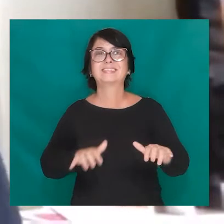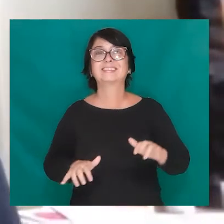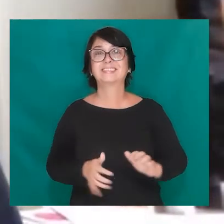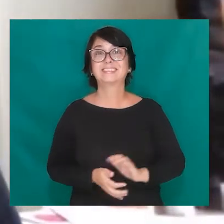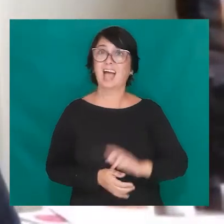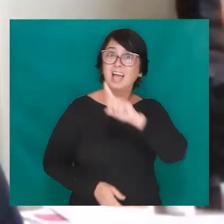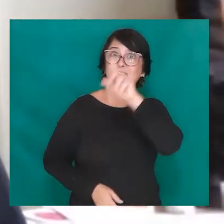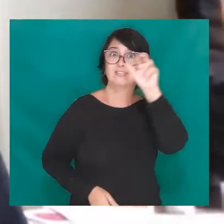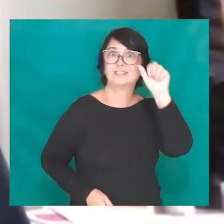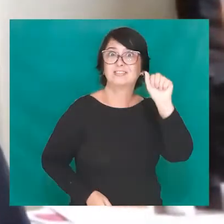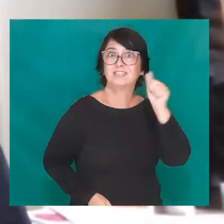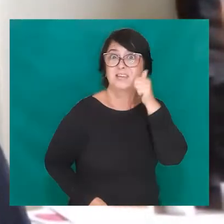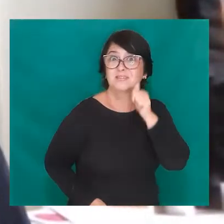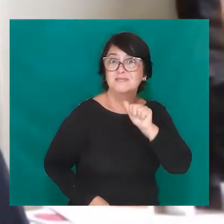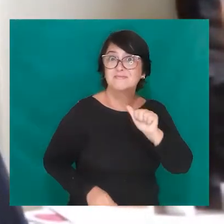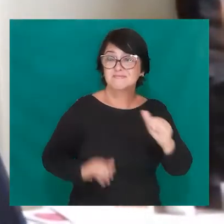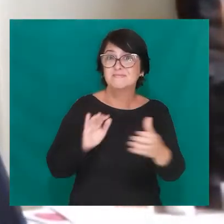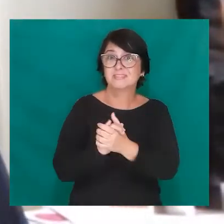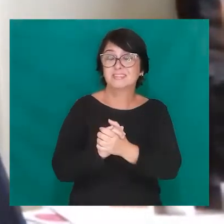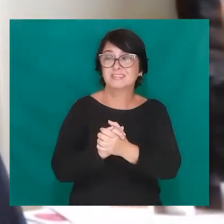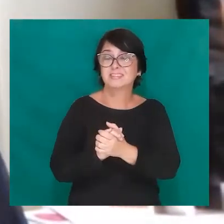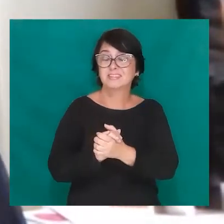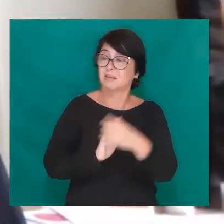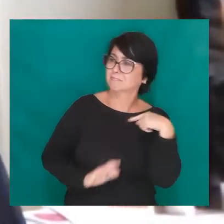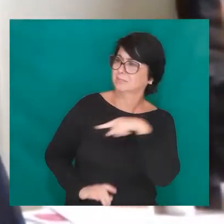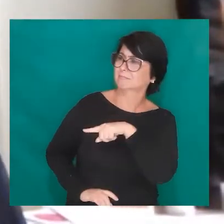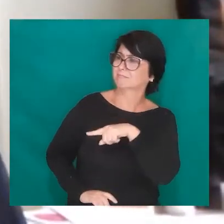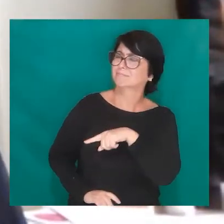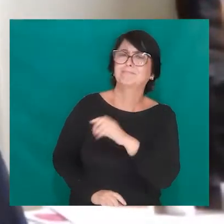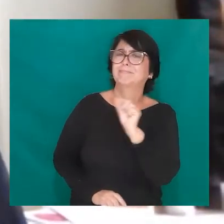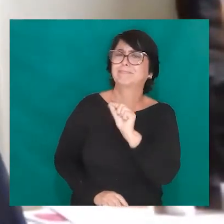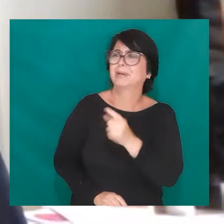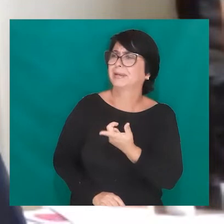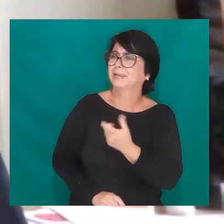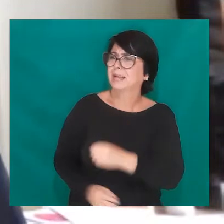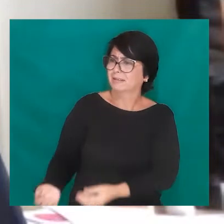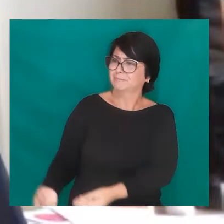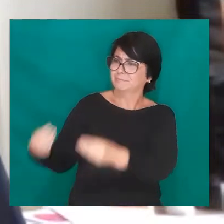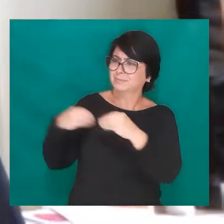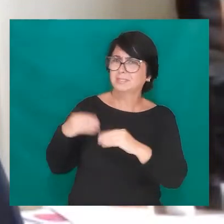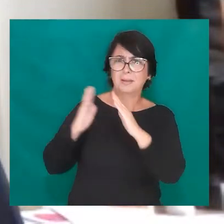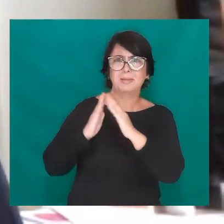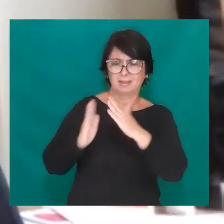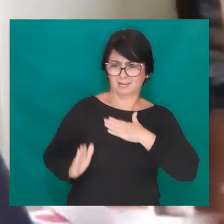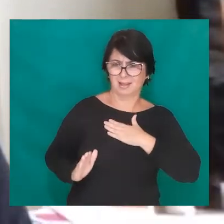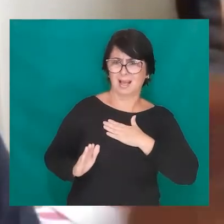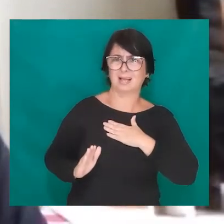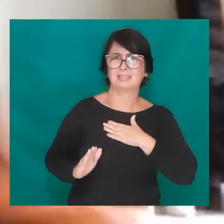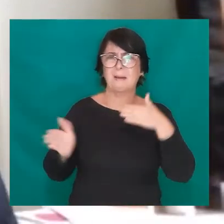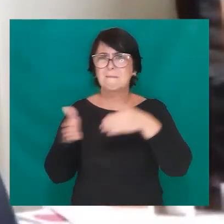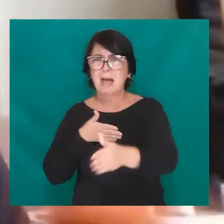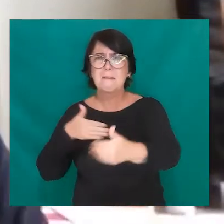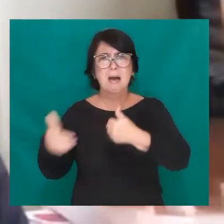dia, a minha mulher, Ana Luísa, ela chegou para mim e disse assim, por que a gente, em vez de trazer os alunos aqui em casa, fica toda hora